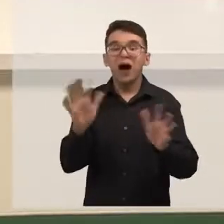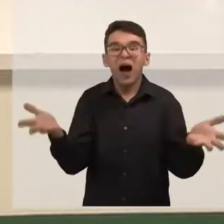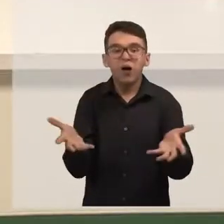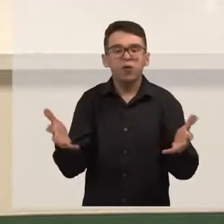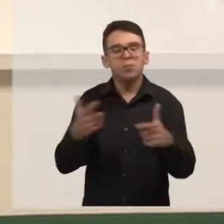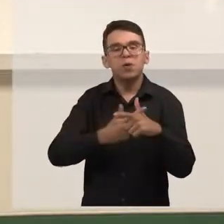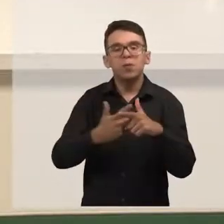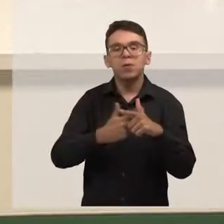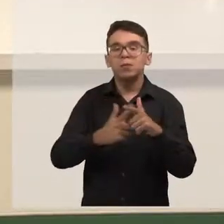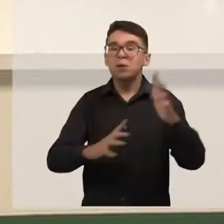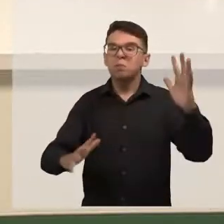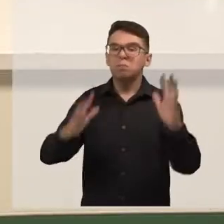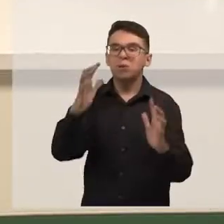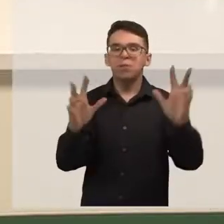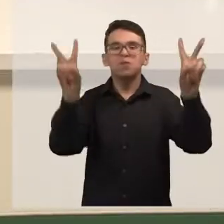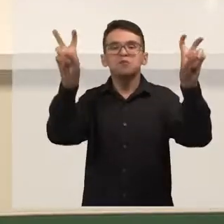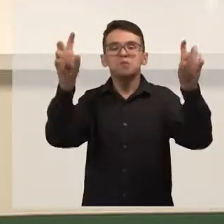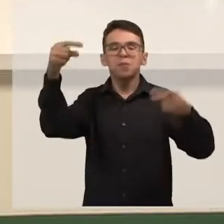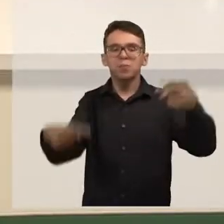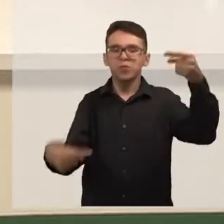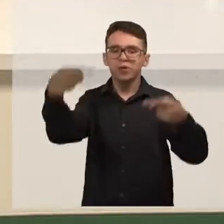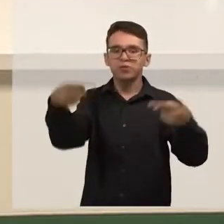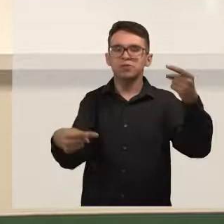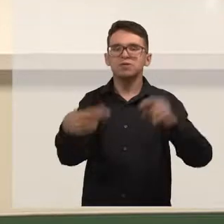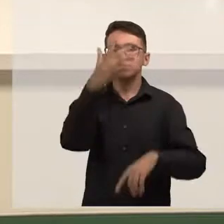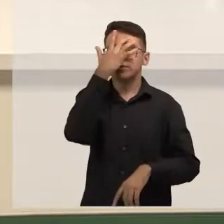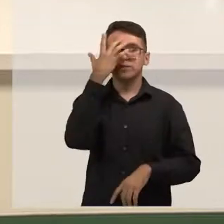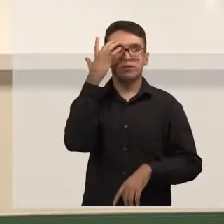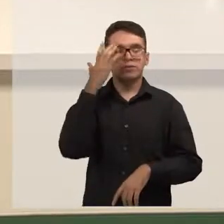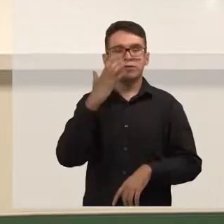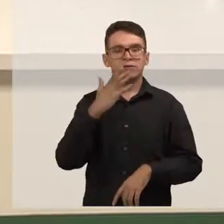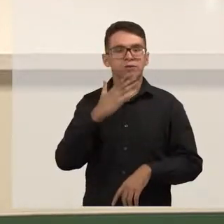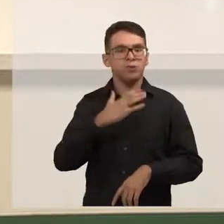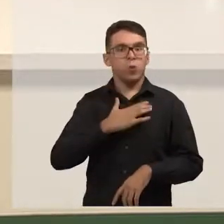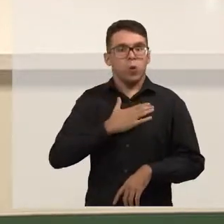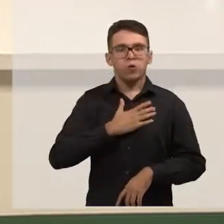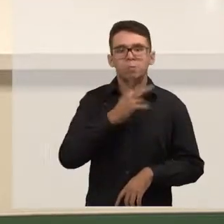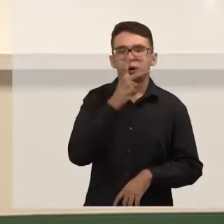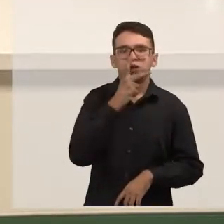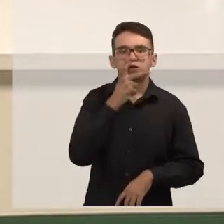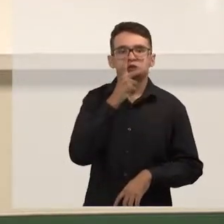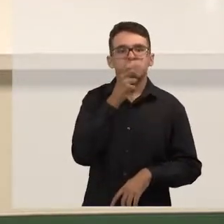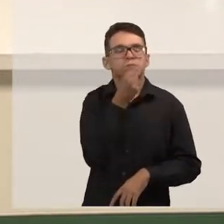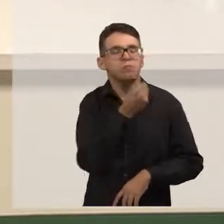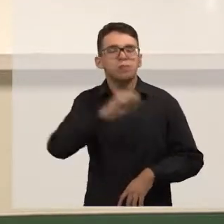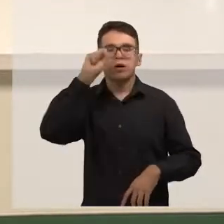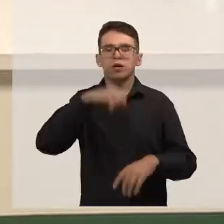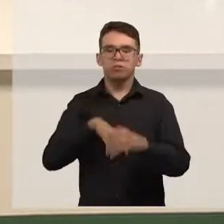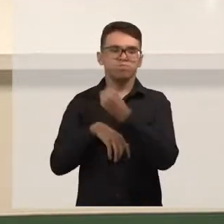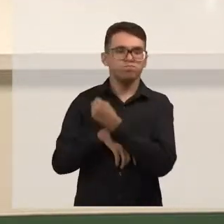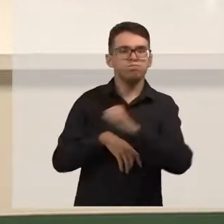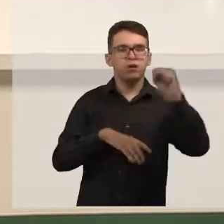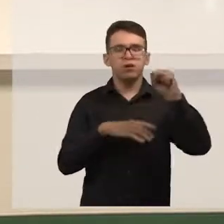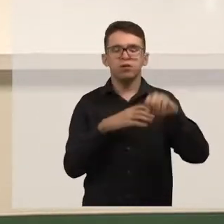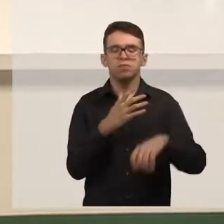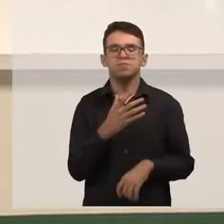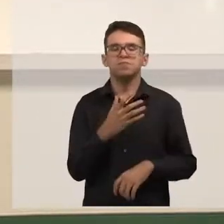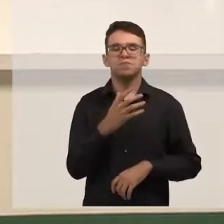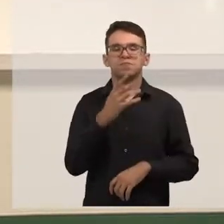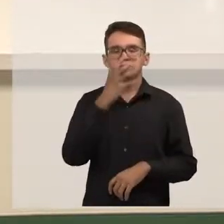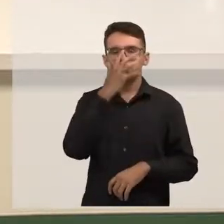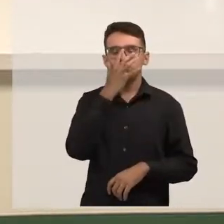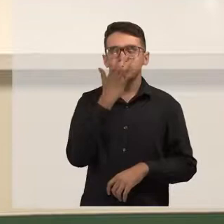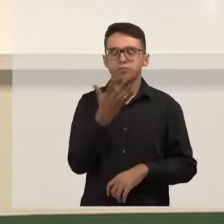semana... Que se encerrou, né? É a delação do Antônio Palocci, porque o Antônio Palocci, ele não tinha contato com